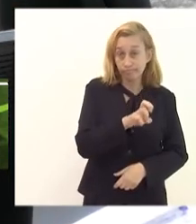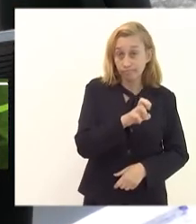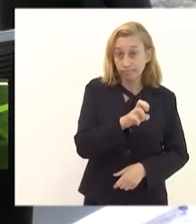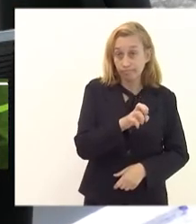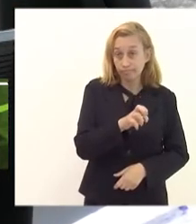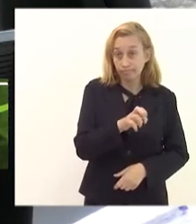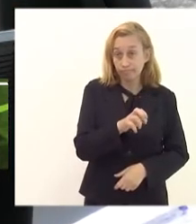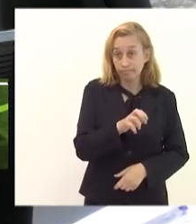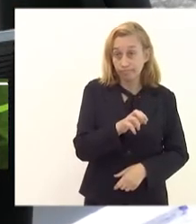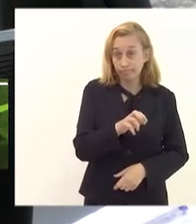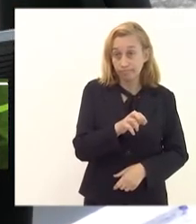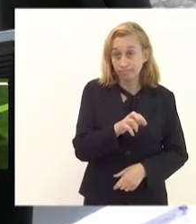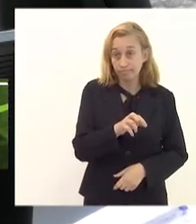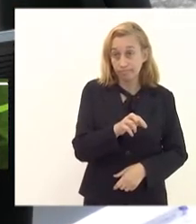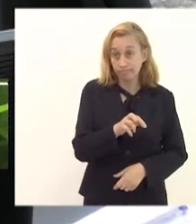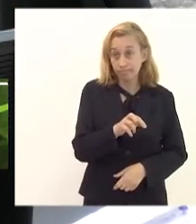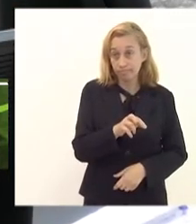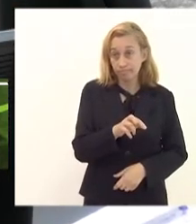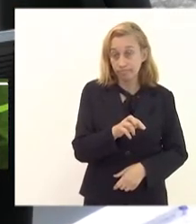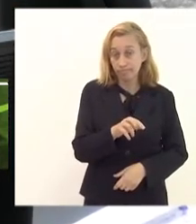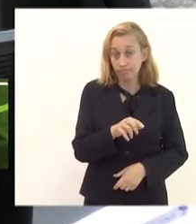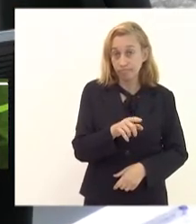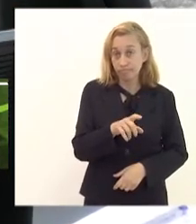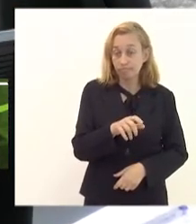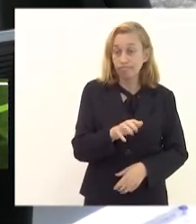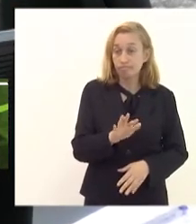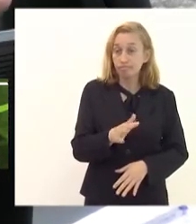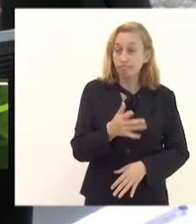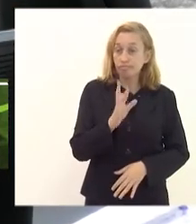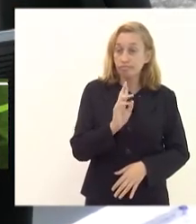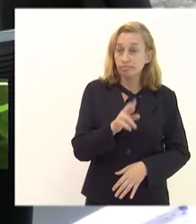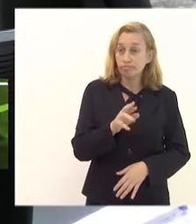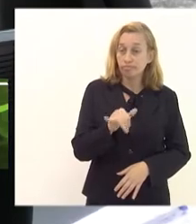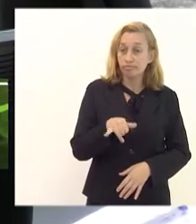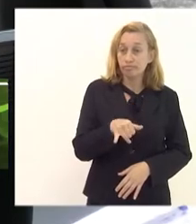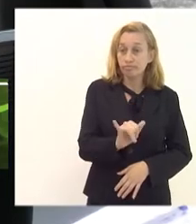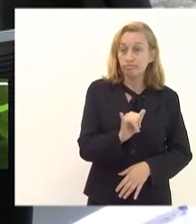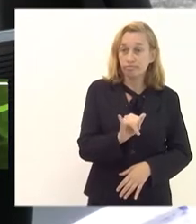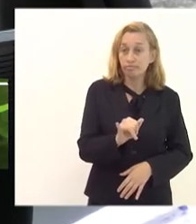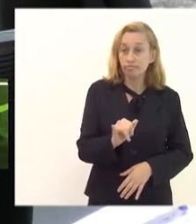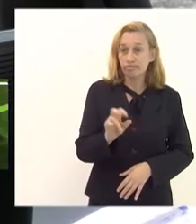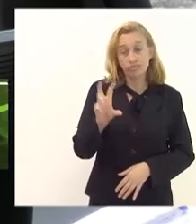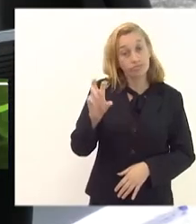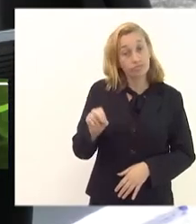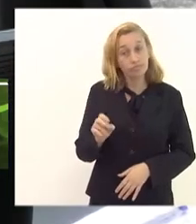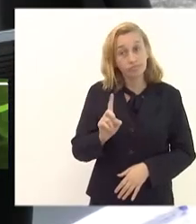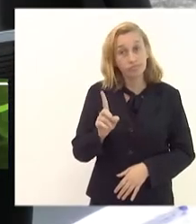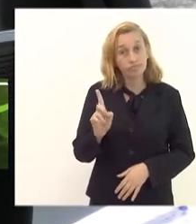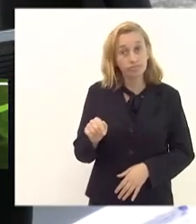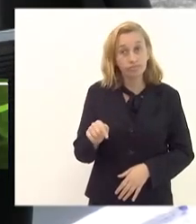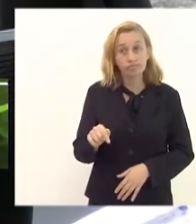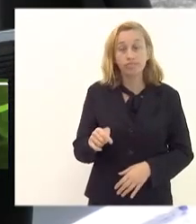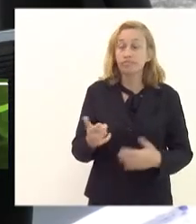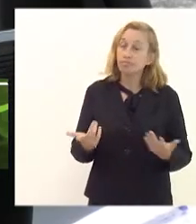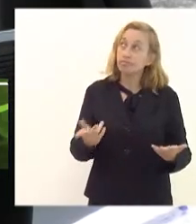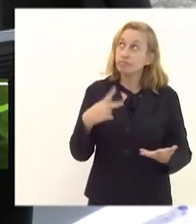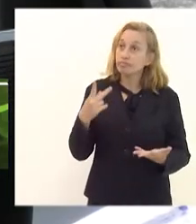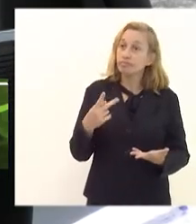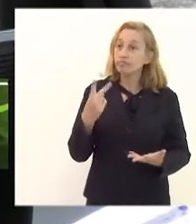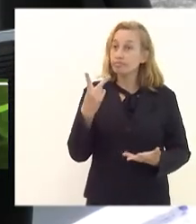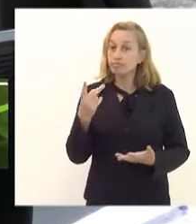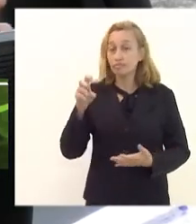dar uma seção de vazão X. A de 50 não é bem assim, mas vamos dizer que dê